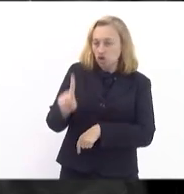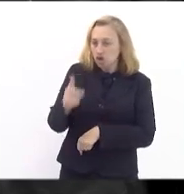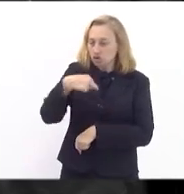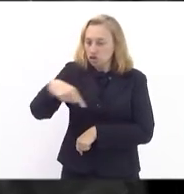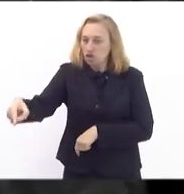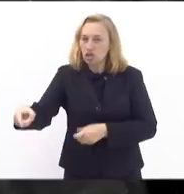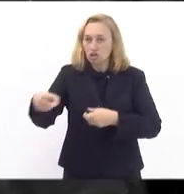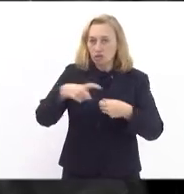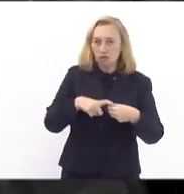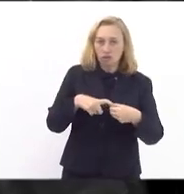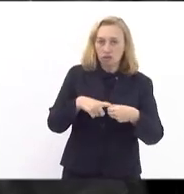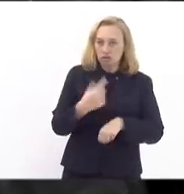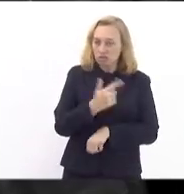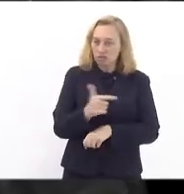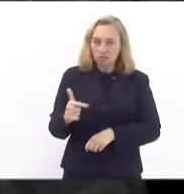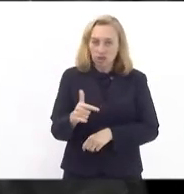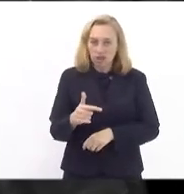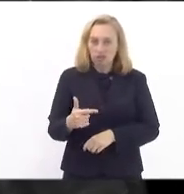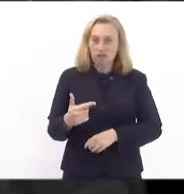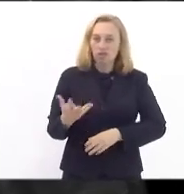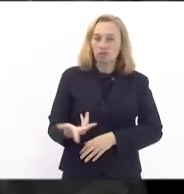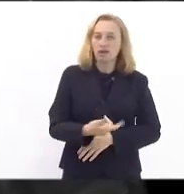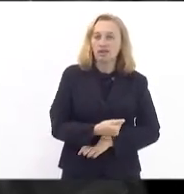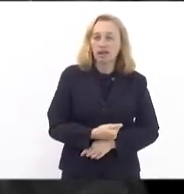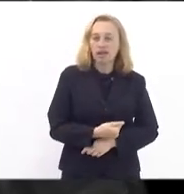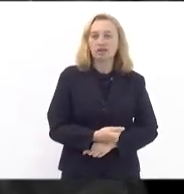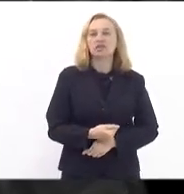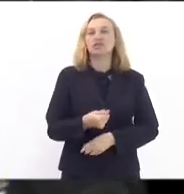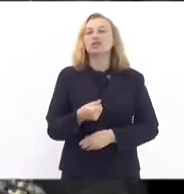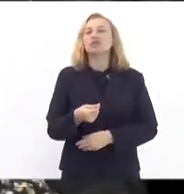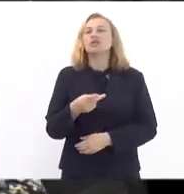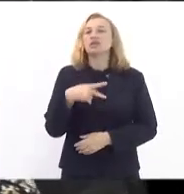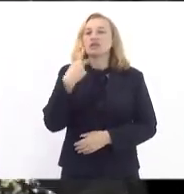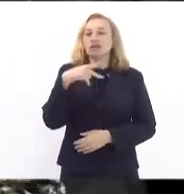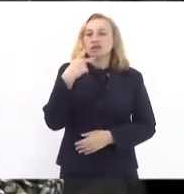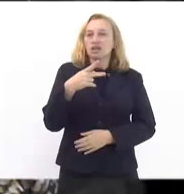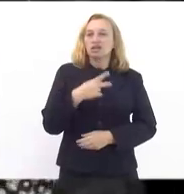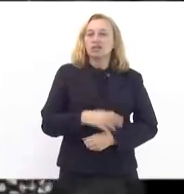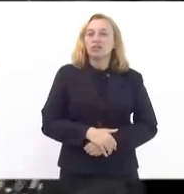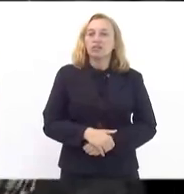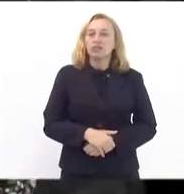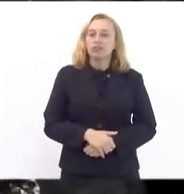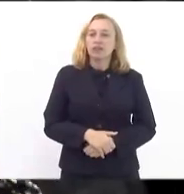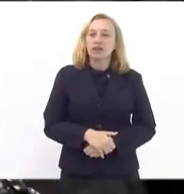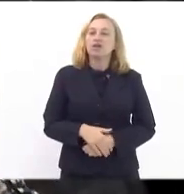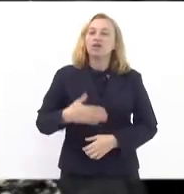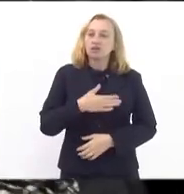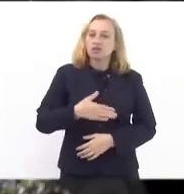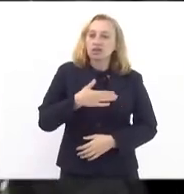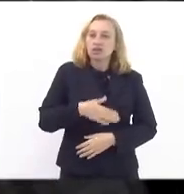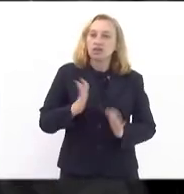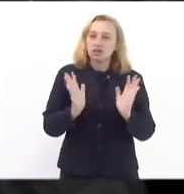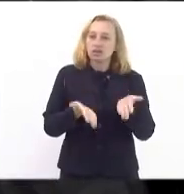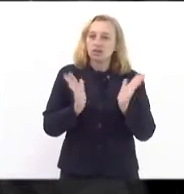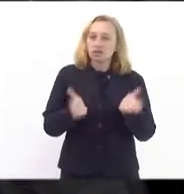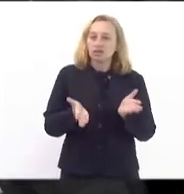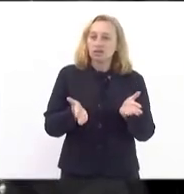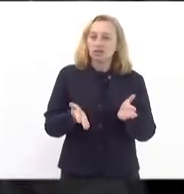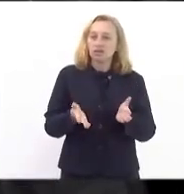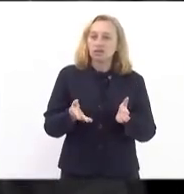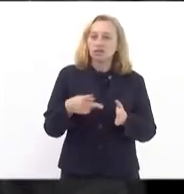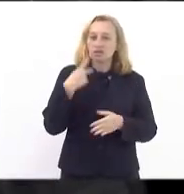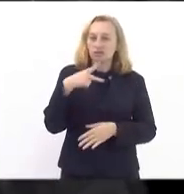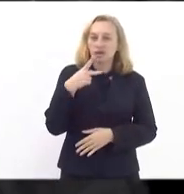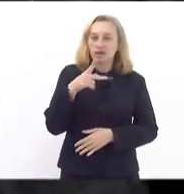ir e vir do trabalho para casa da casa para o trabalho ela fez questão de ressaltar que gostaria agora de dizer quem tá